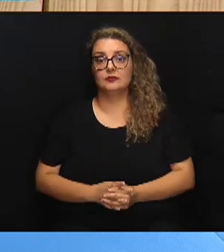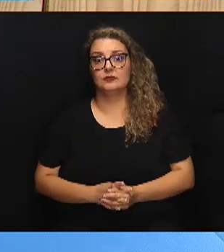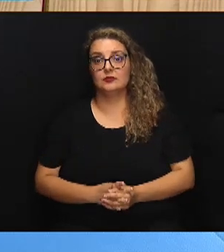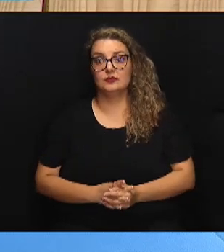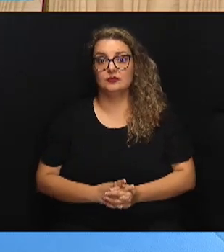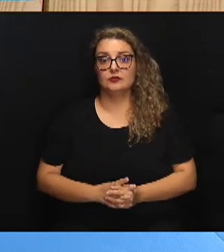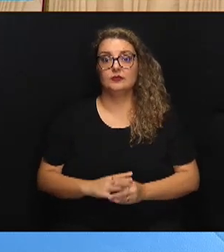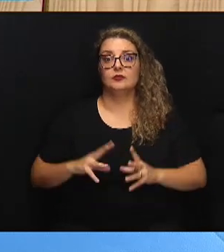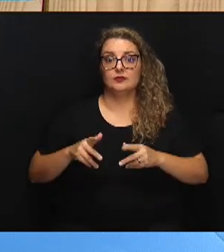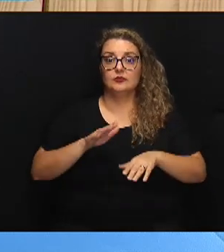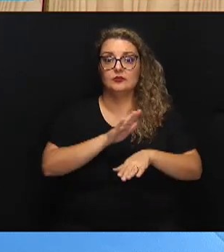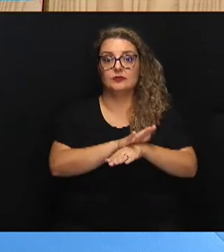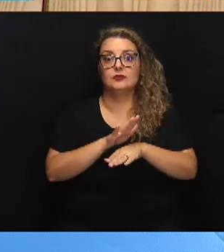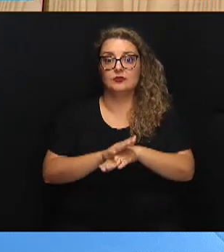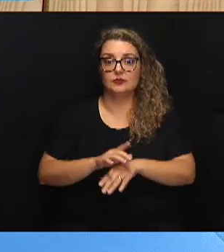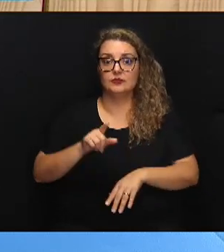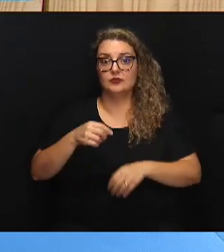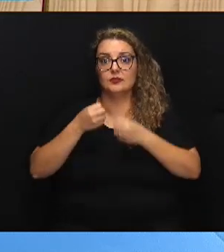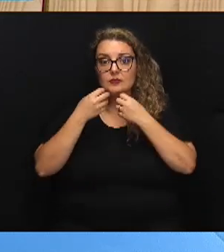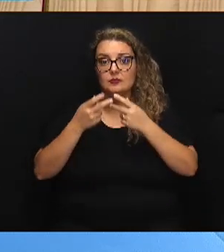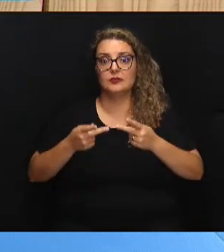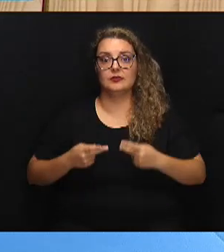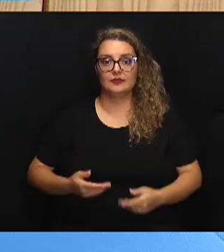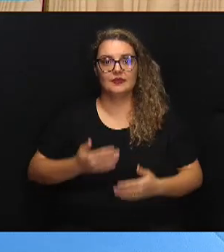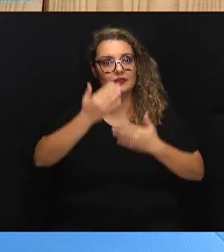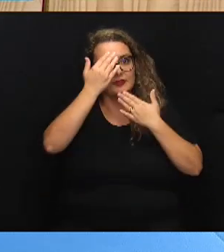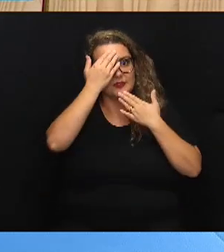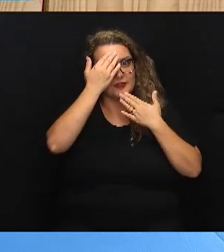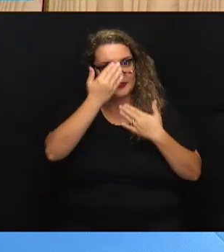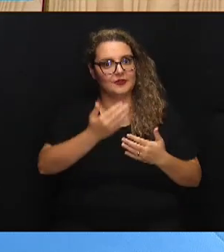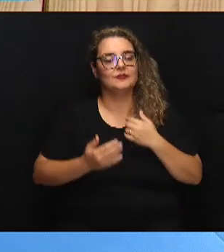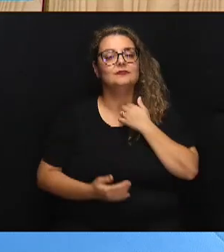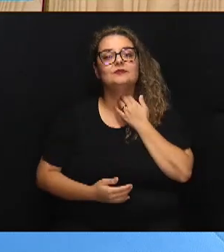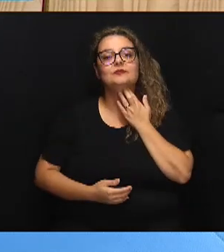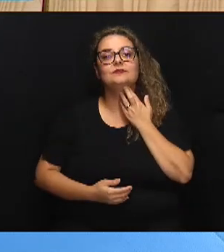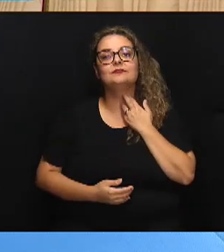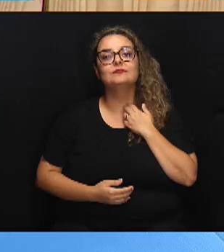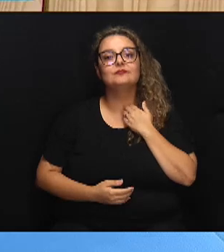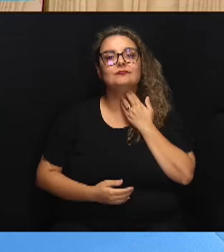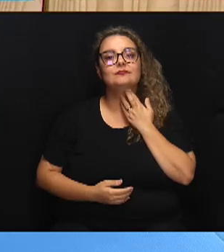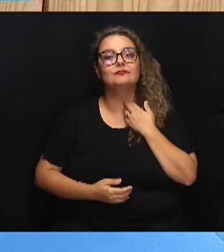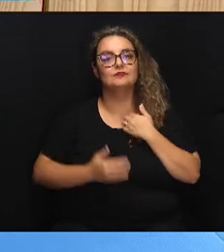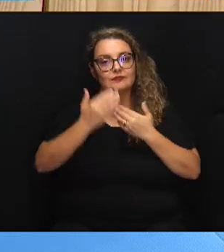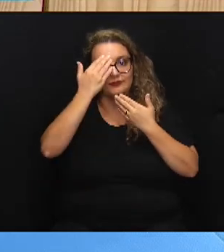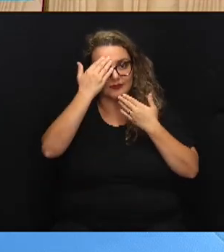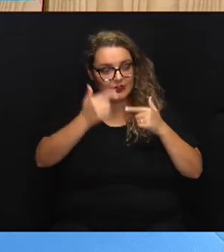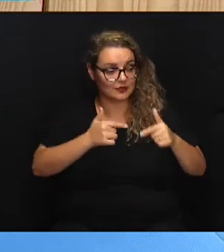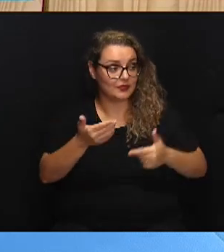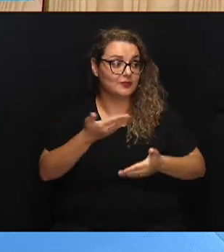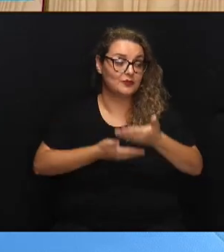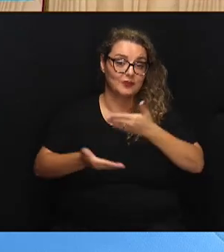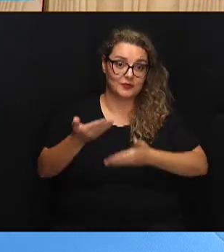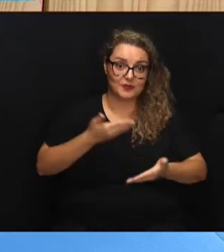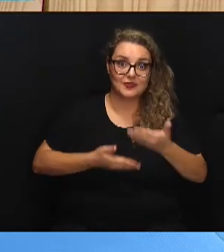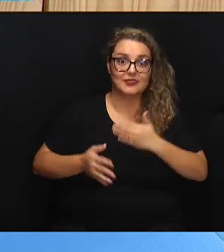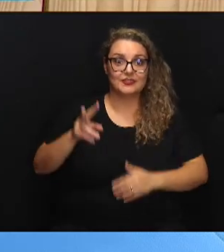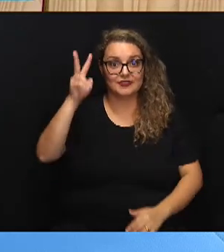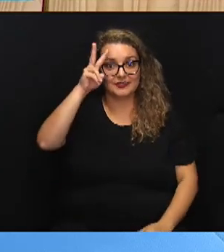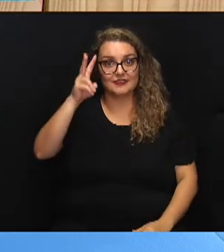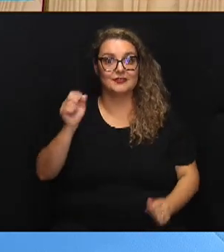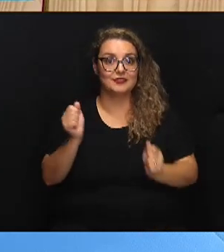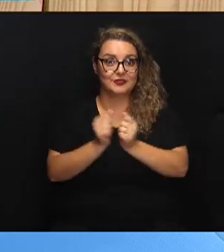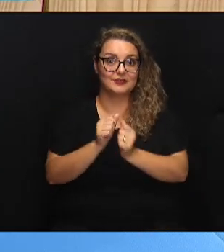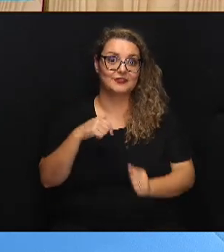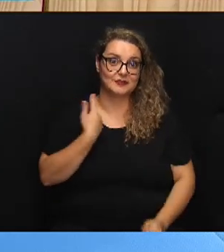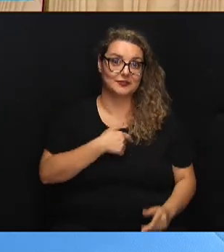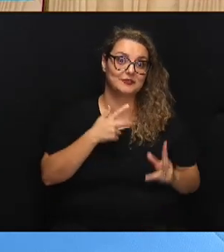toda ajuda é muito bem-vinda. Muito obrigada. Obrigada pelo trabalho, por compartilhar essa história com a gente, né? E